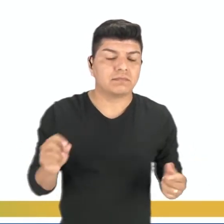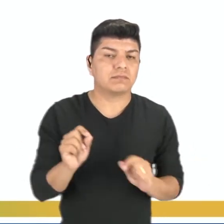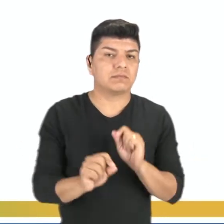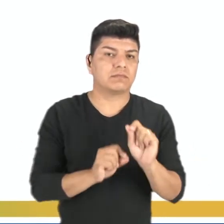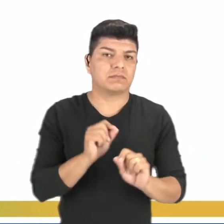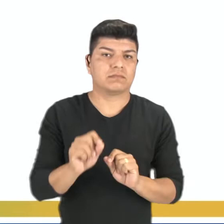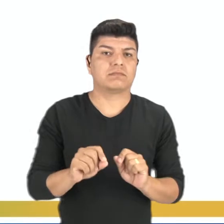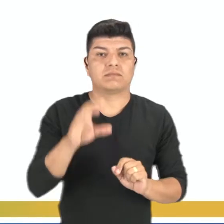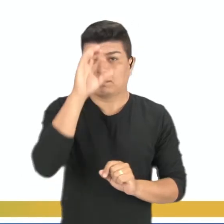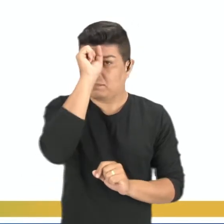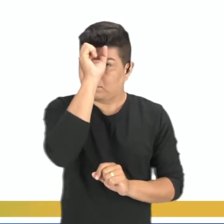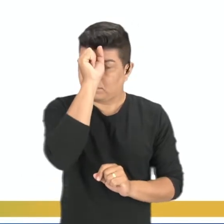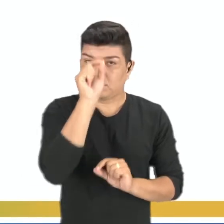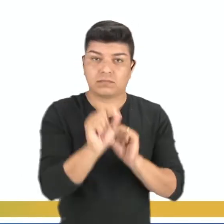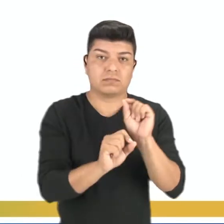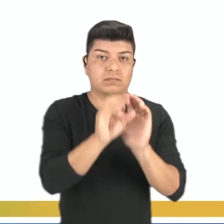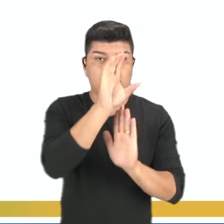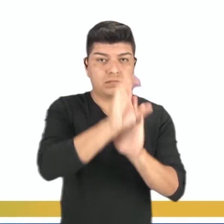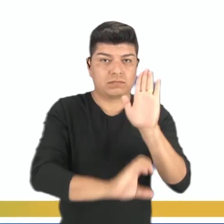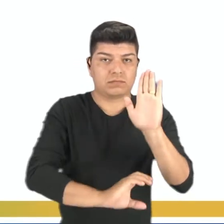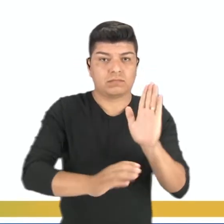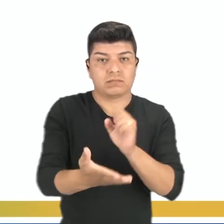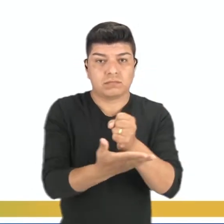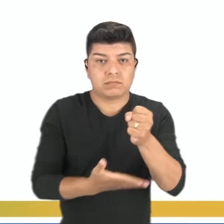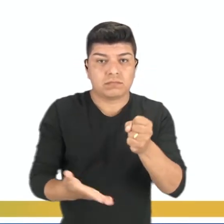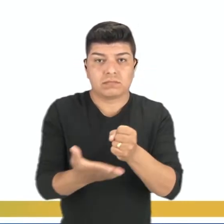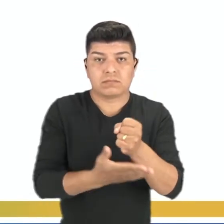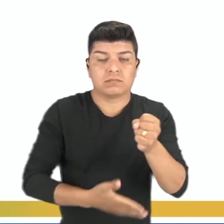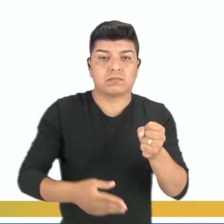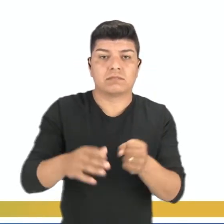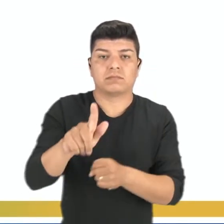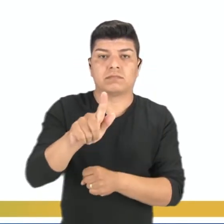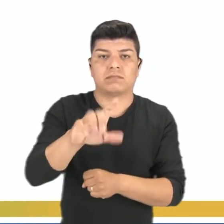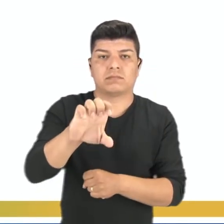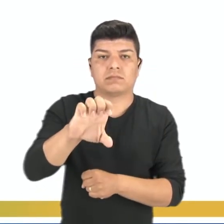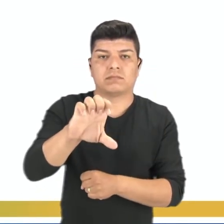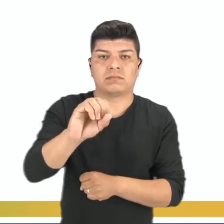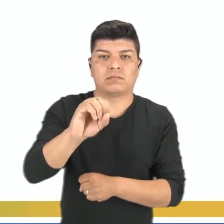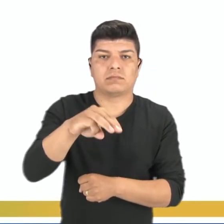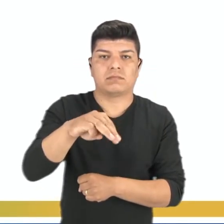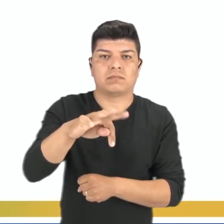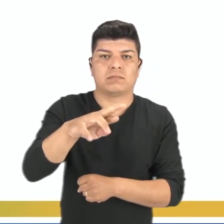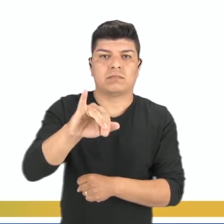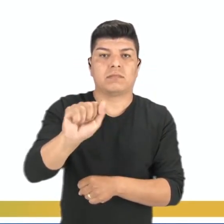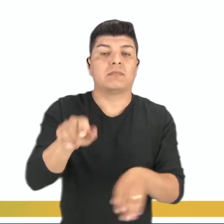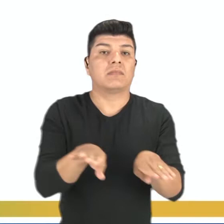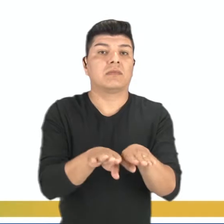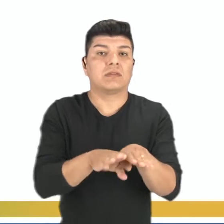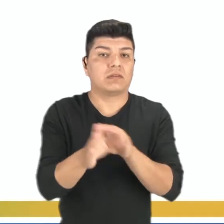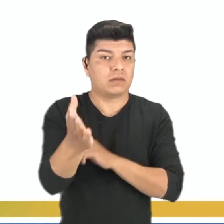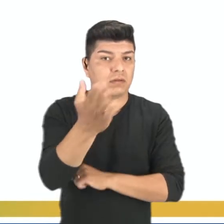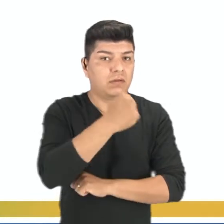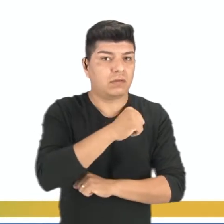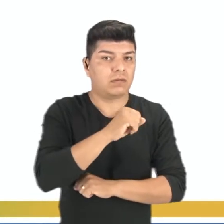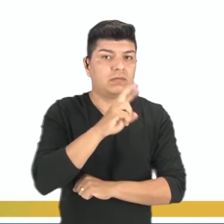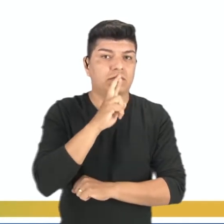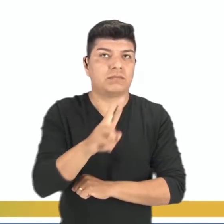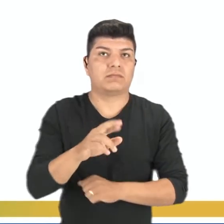esteja afiado com os conceitos básicos de geometria. Vamos comigo? Então, vamos à